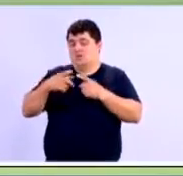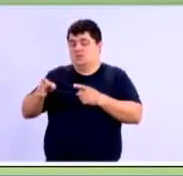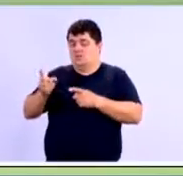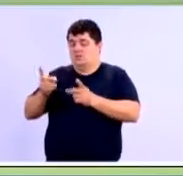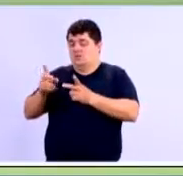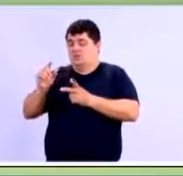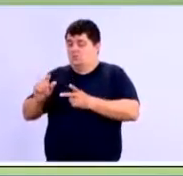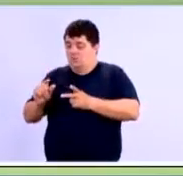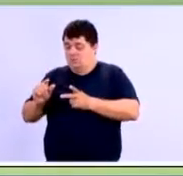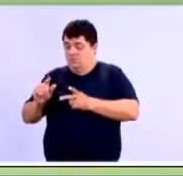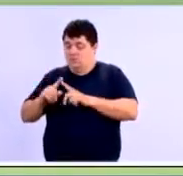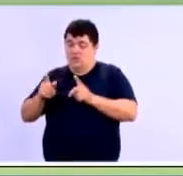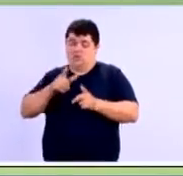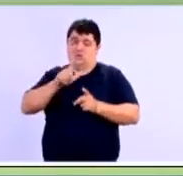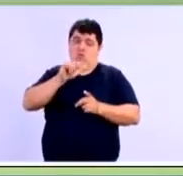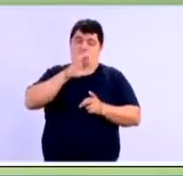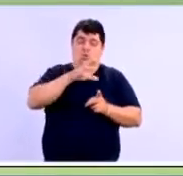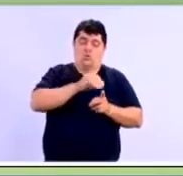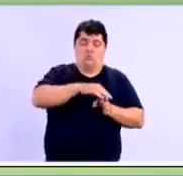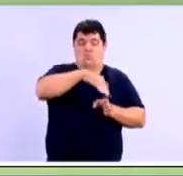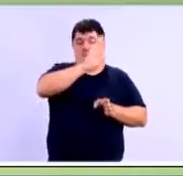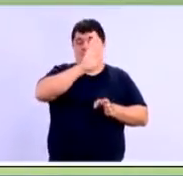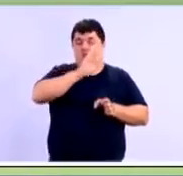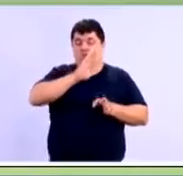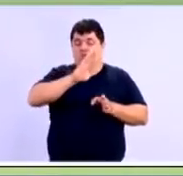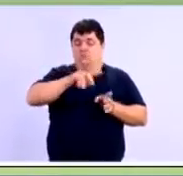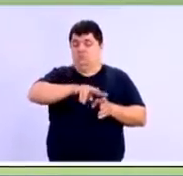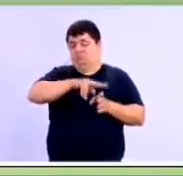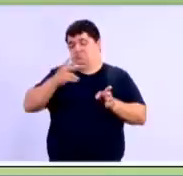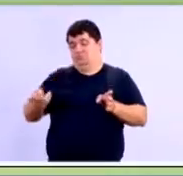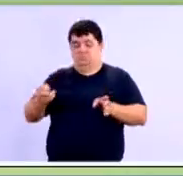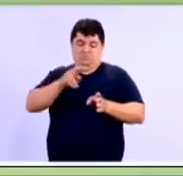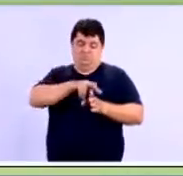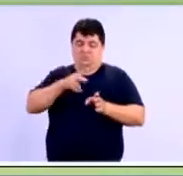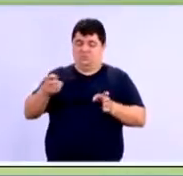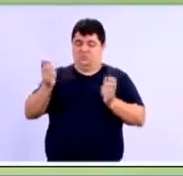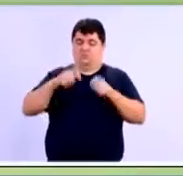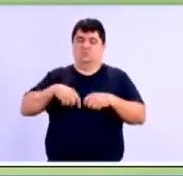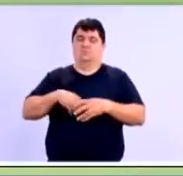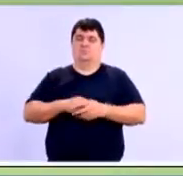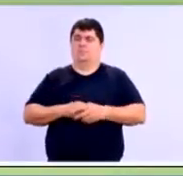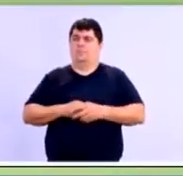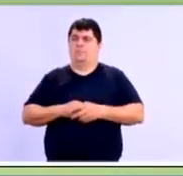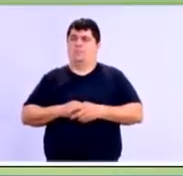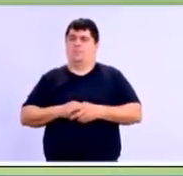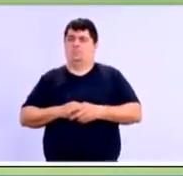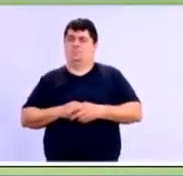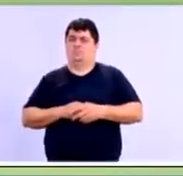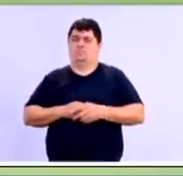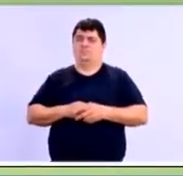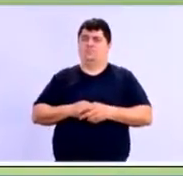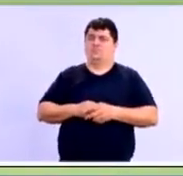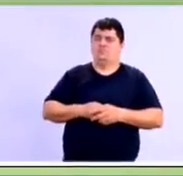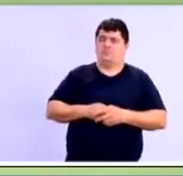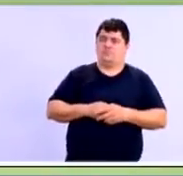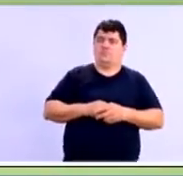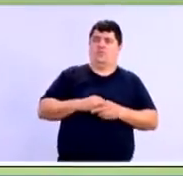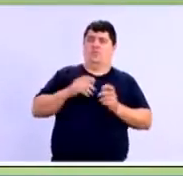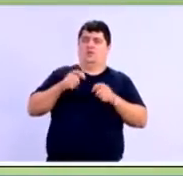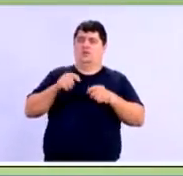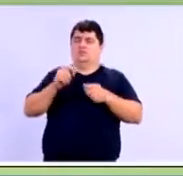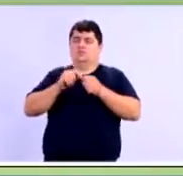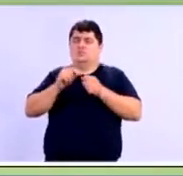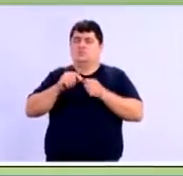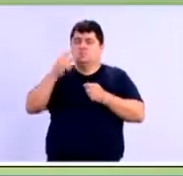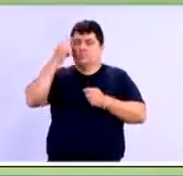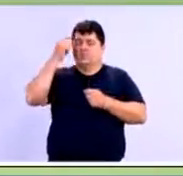pela mesma margem, ou eu vendo menos e mesmo assim alcanço o resultado. Temos que considerar que, de